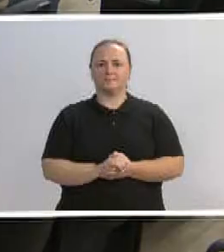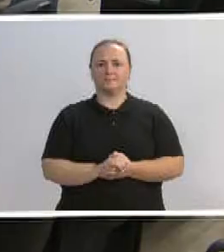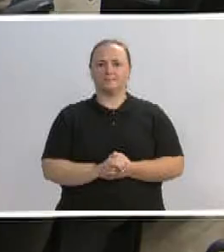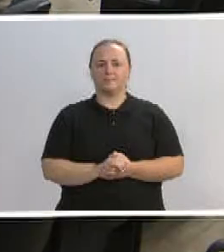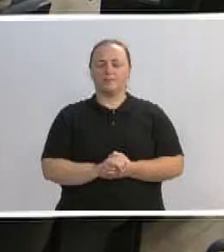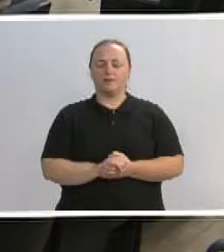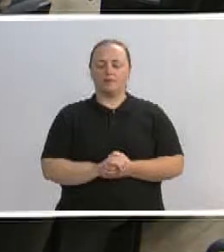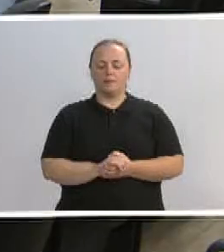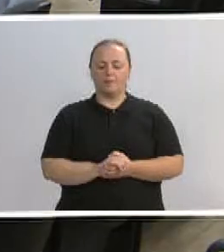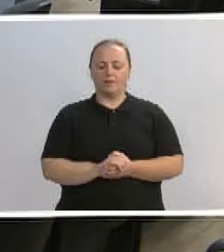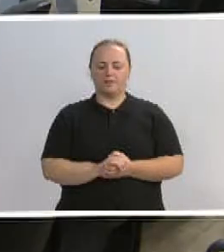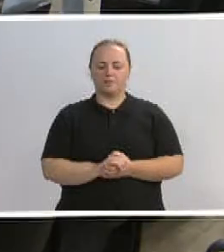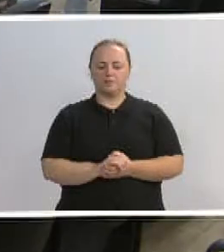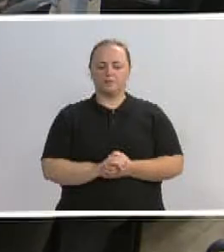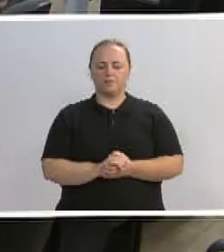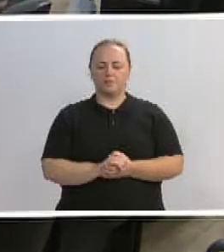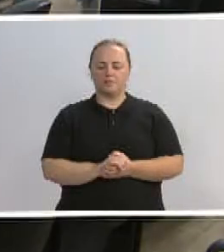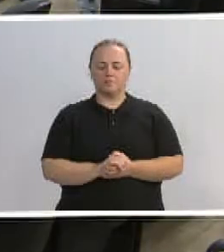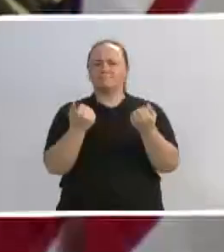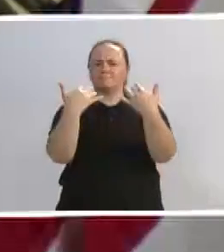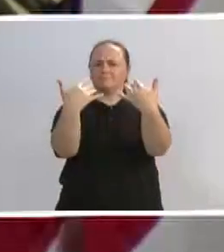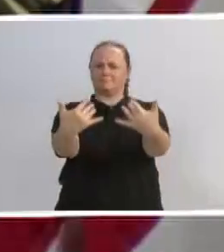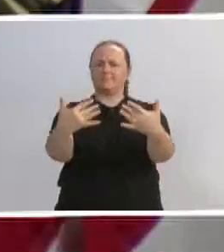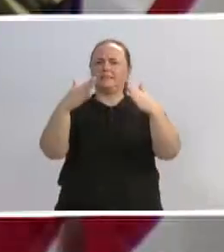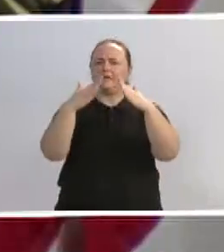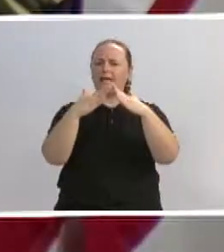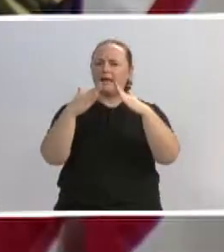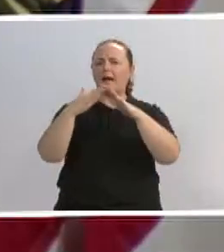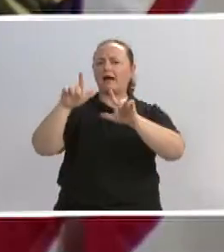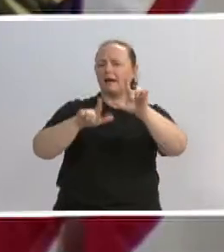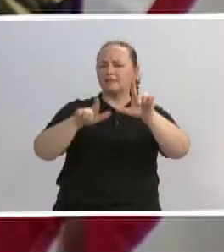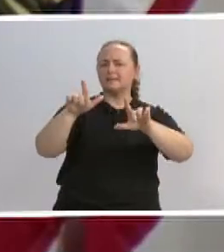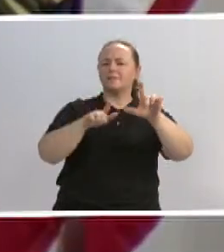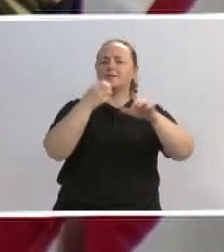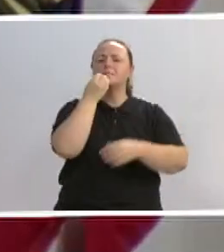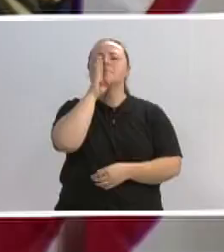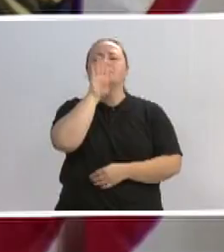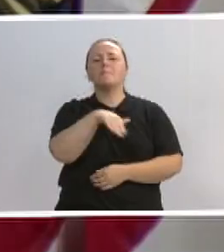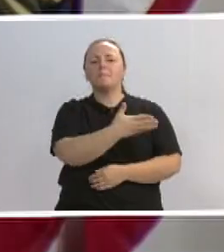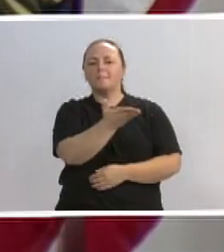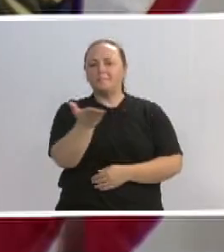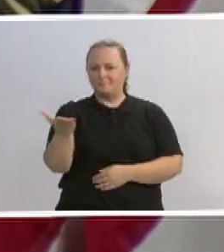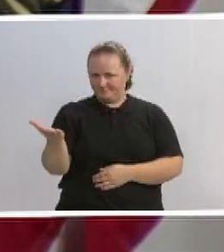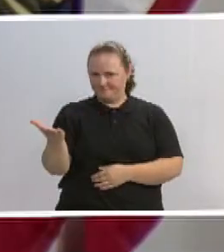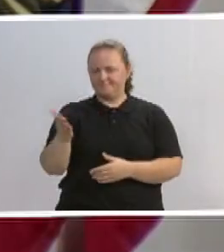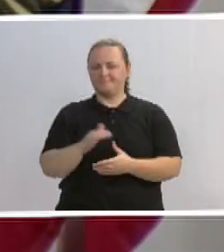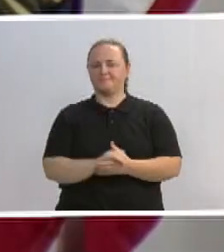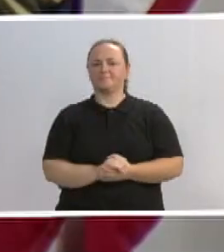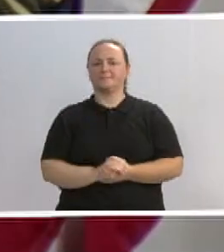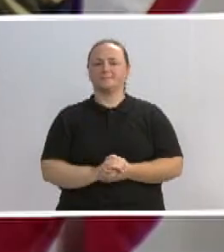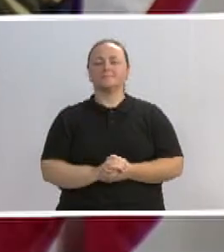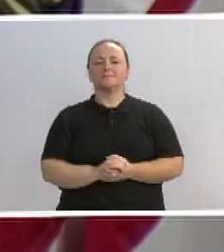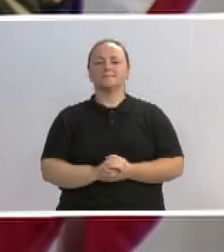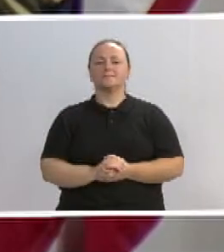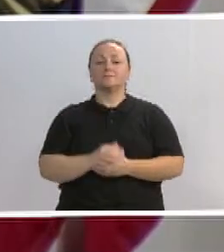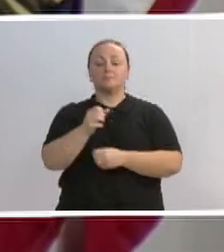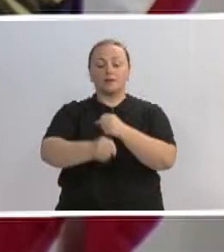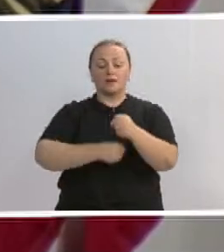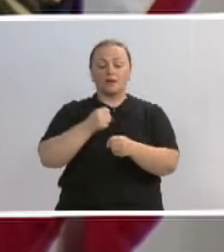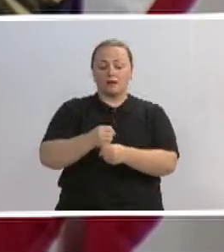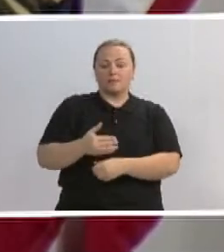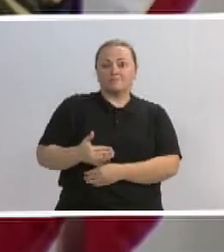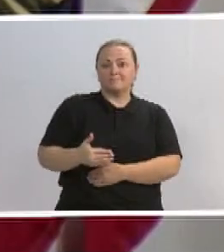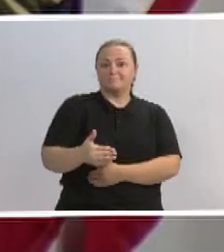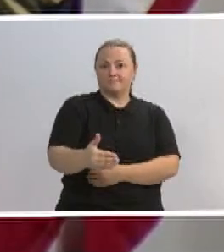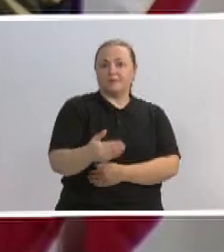a sessão ordinária desta terça-feira começou com a Tribuna Livre o gestor do Colégio Bom Jesus Santo Antônio Marcelo Bianchini usou o